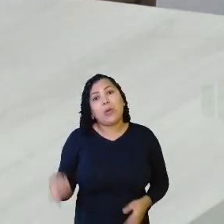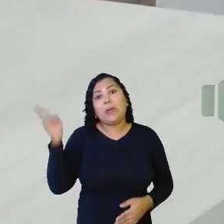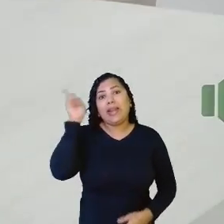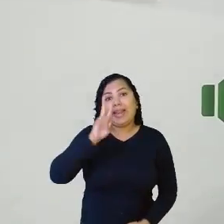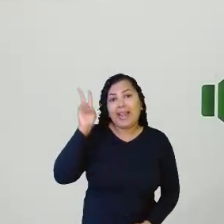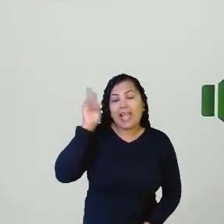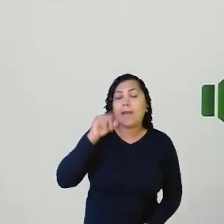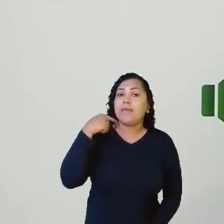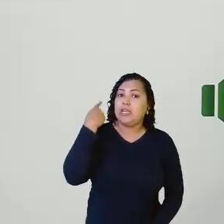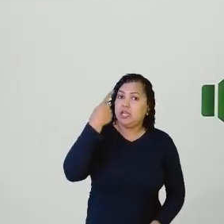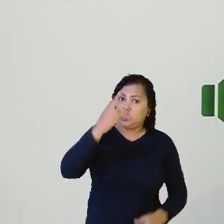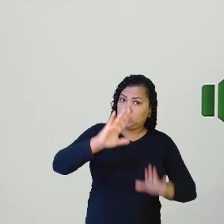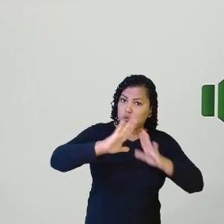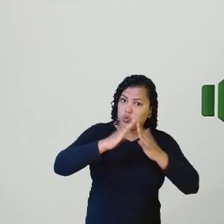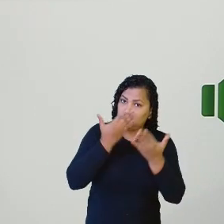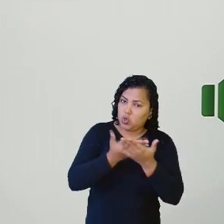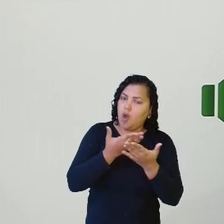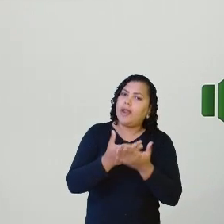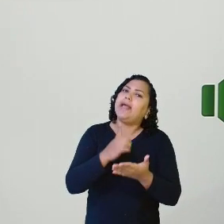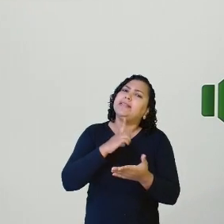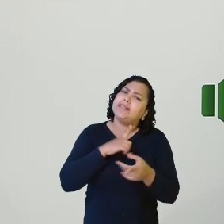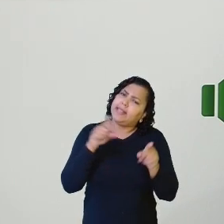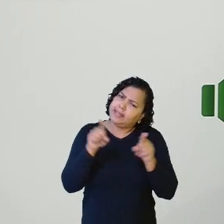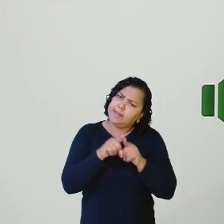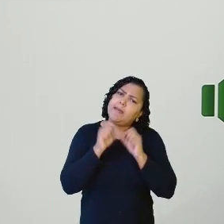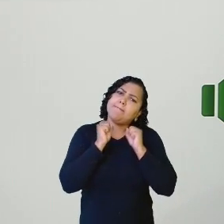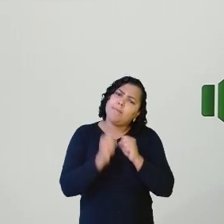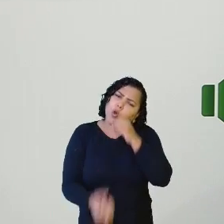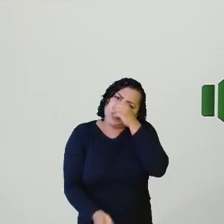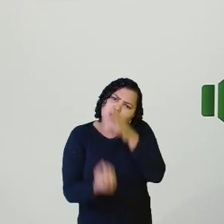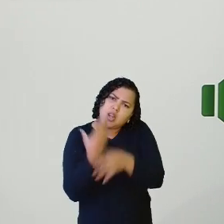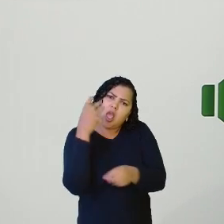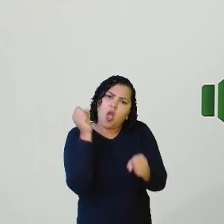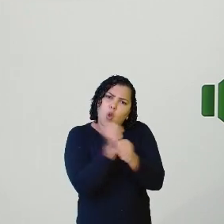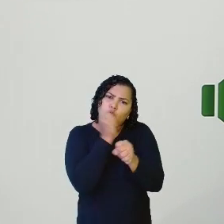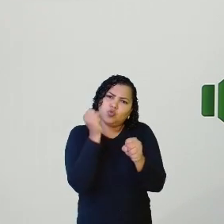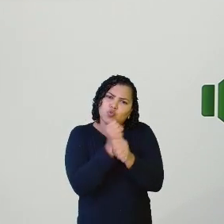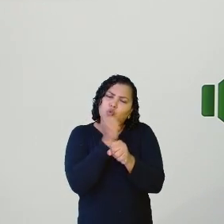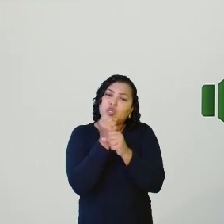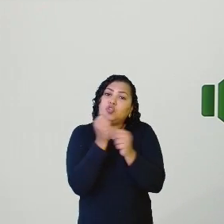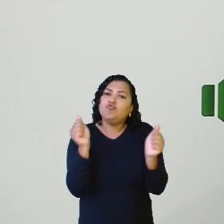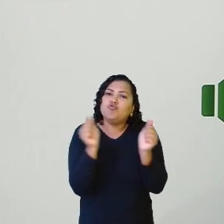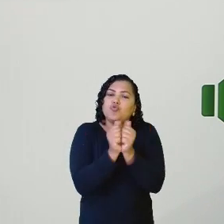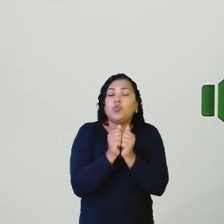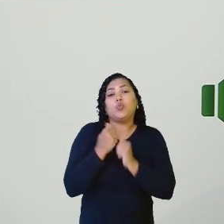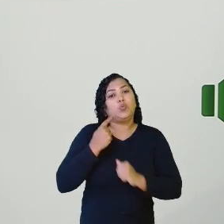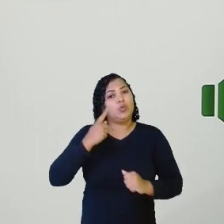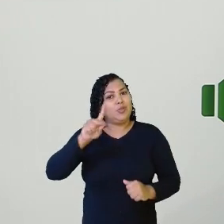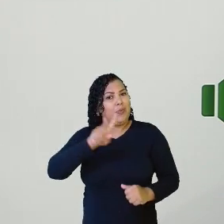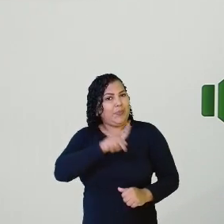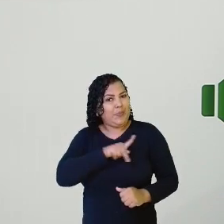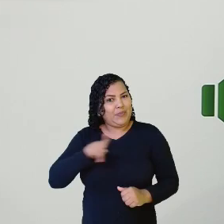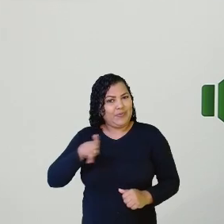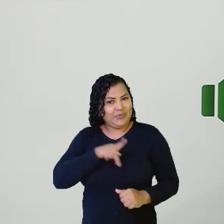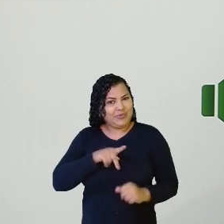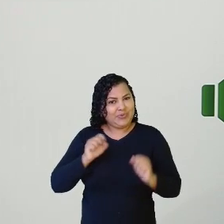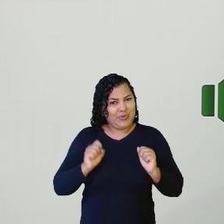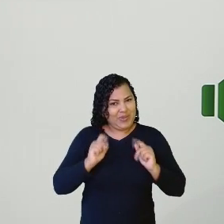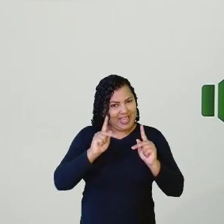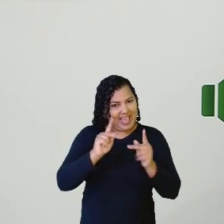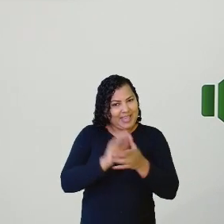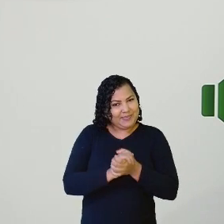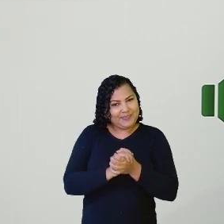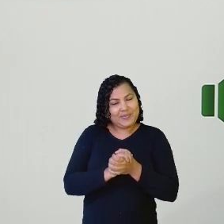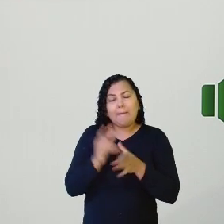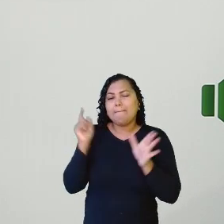aí na escola de vocês podem ter este material e vocês podem produzi-lo junto com a professora de vocês. Procure ver com